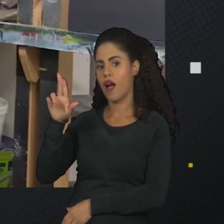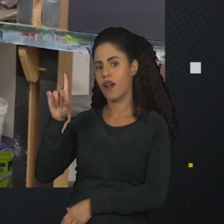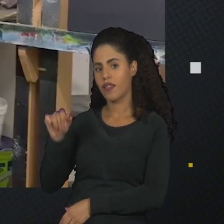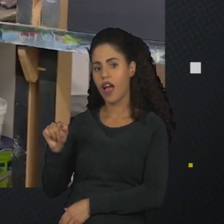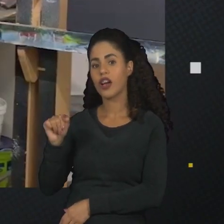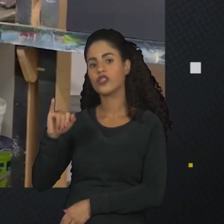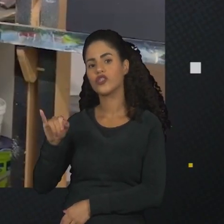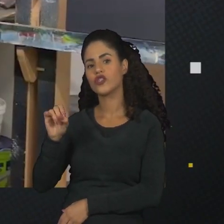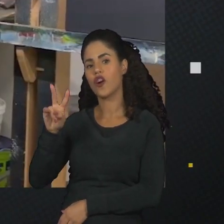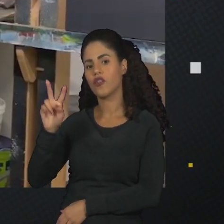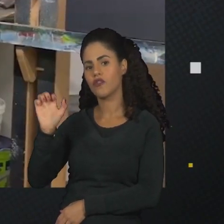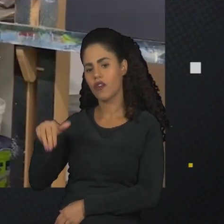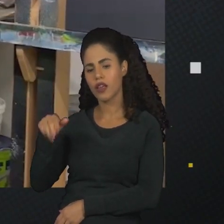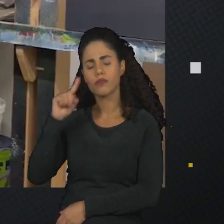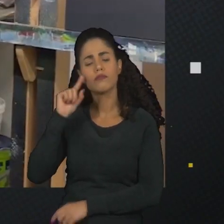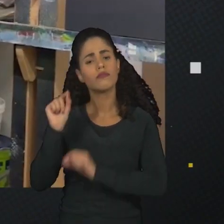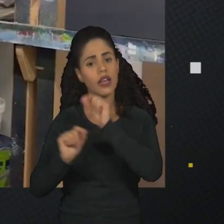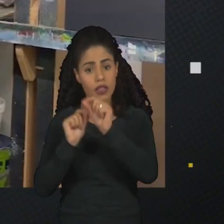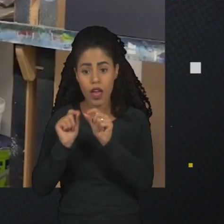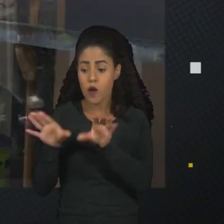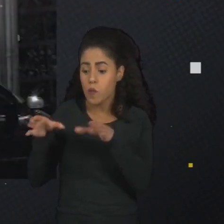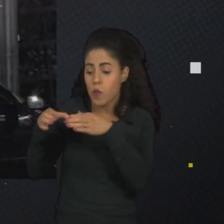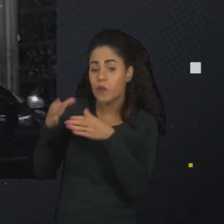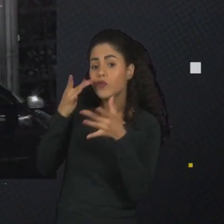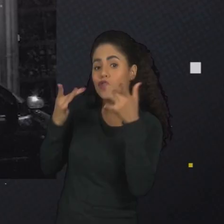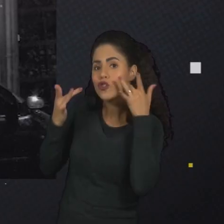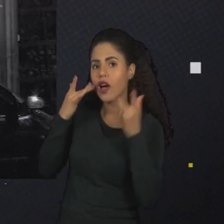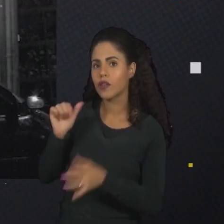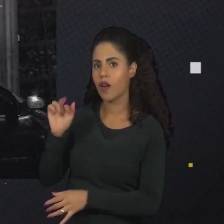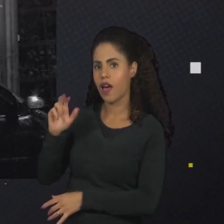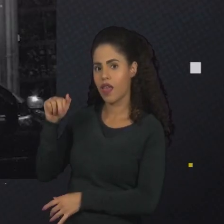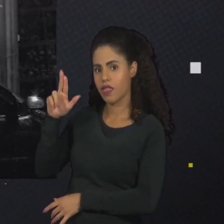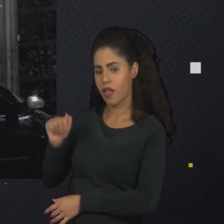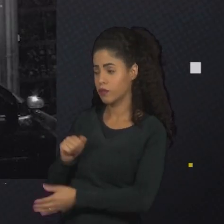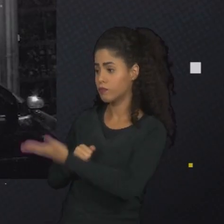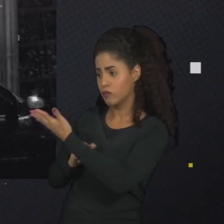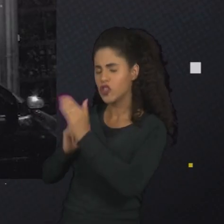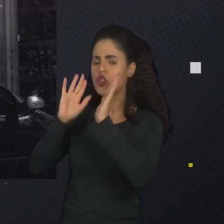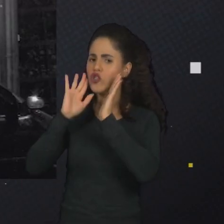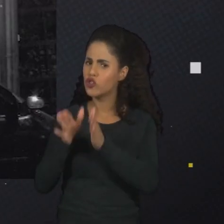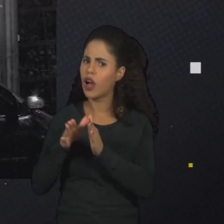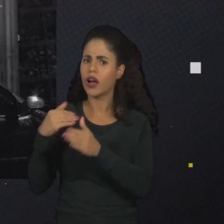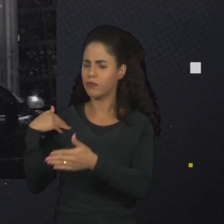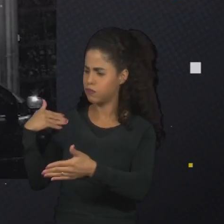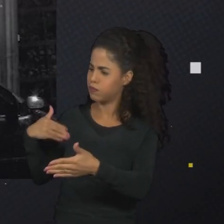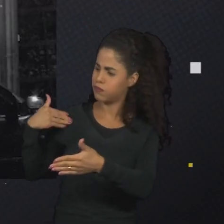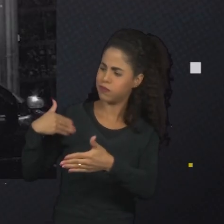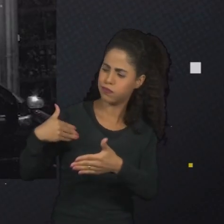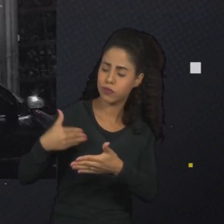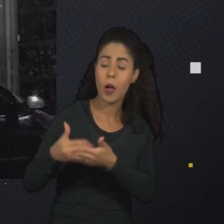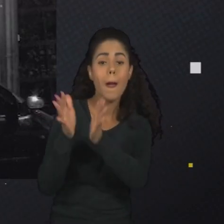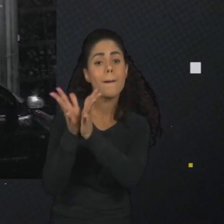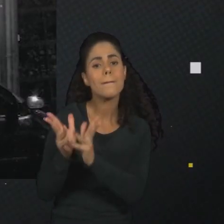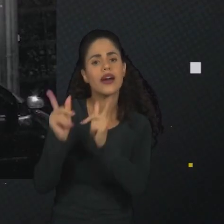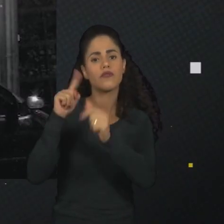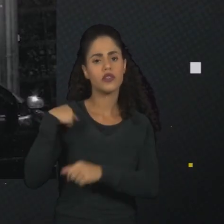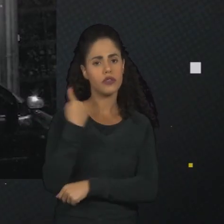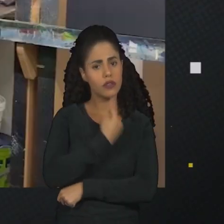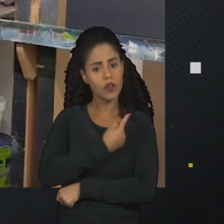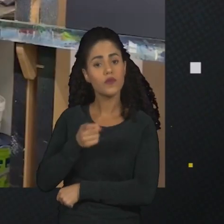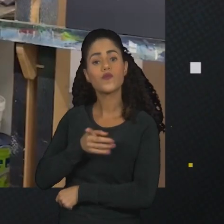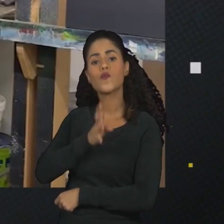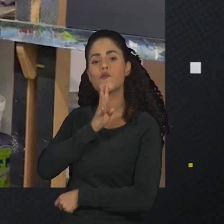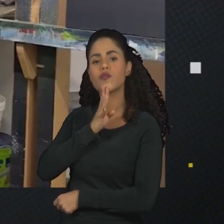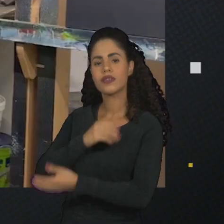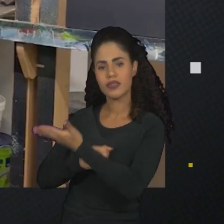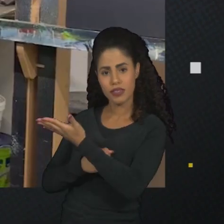Só que aí o Arena era um teatro de arena aqui de São Paulo, que já tinha um histórico maravilhoso. E lá fomos nós, e aí que eu conheci